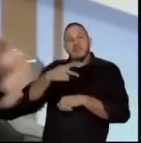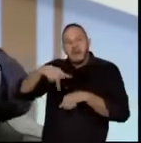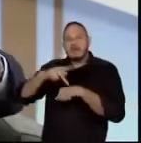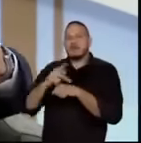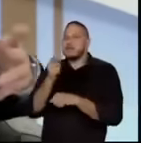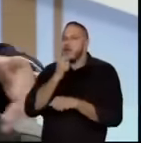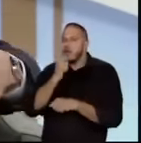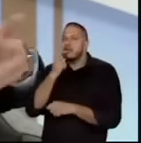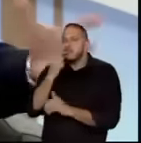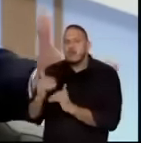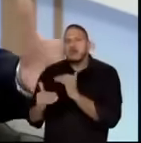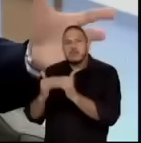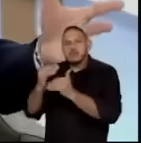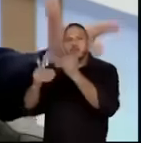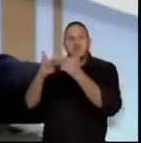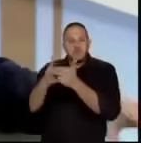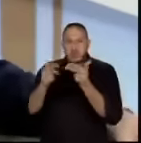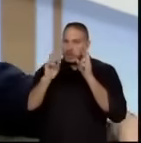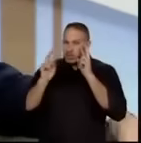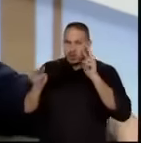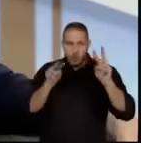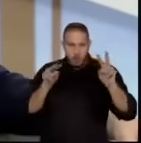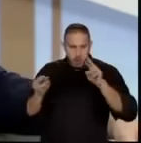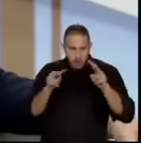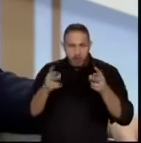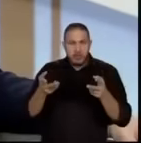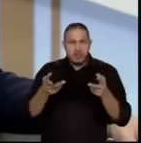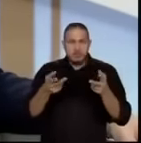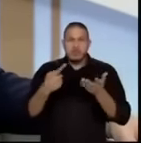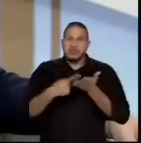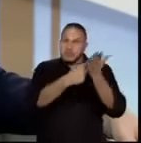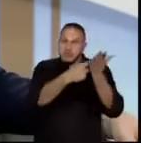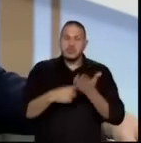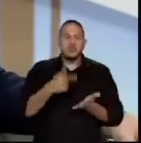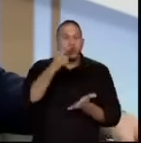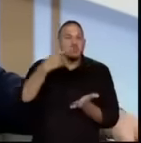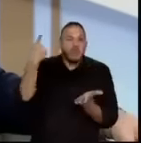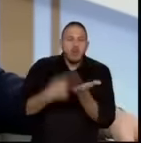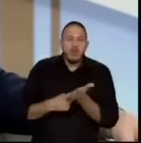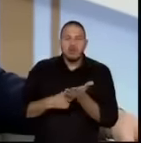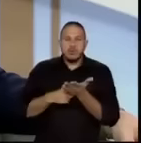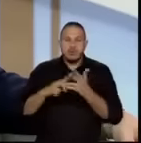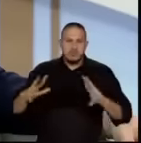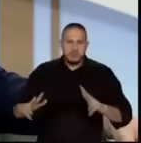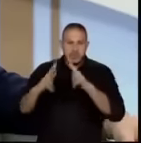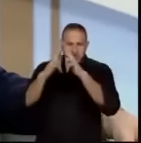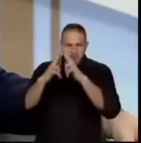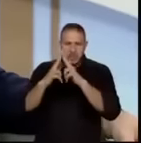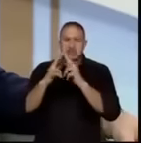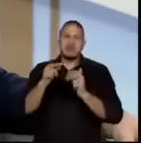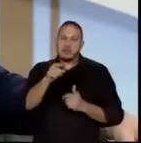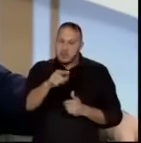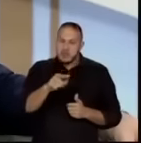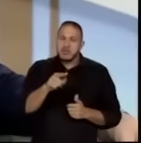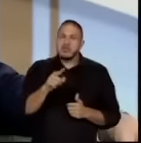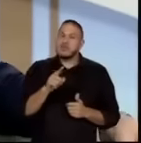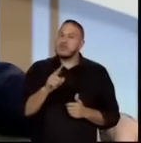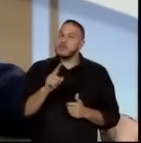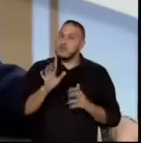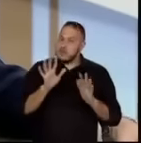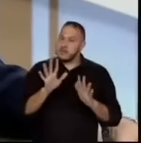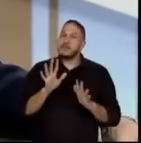esse aspecto da negociação do Acordo de Paris, ele fica bastante em causa quando você